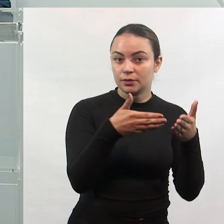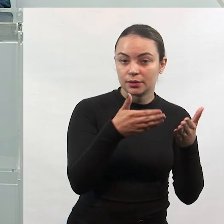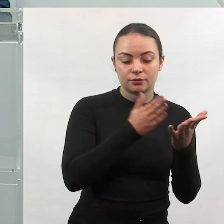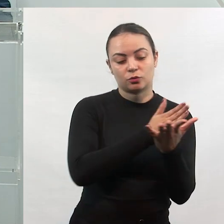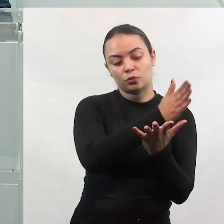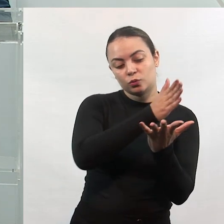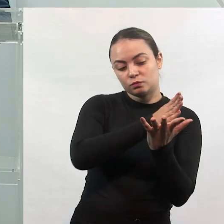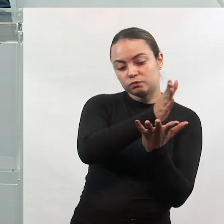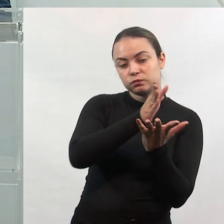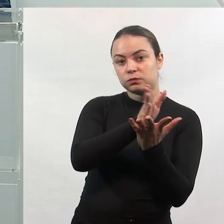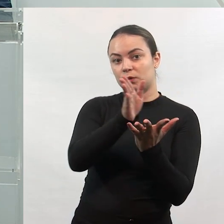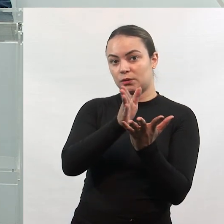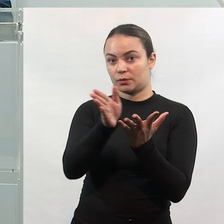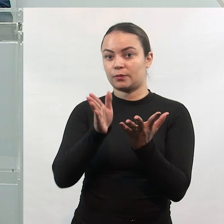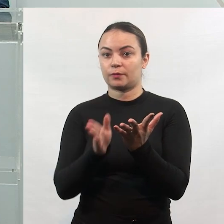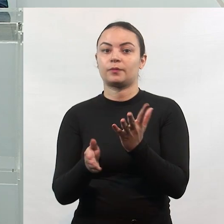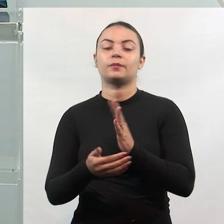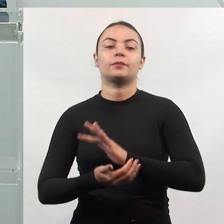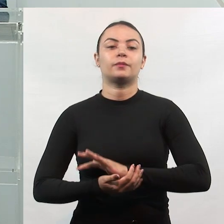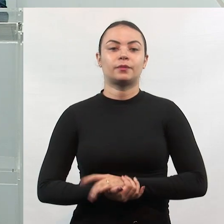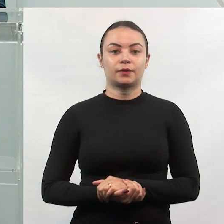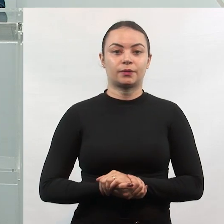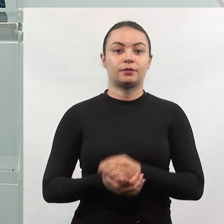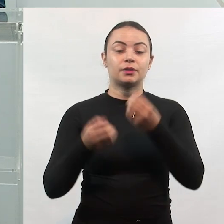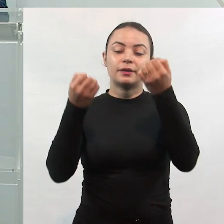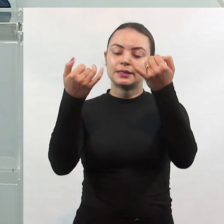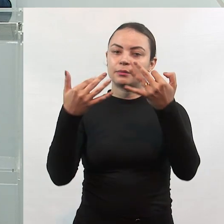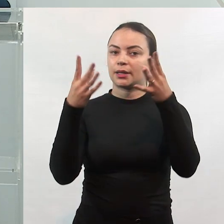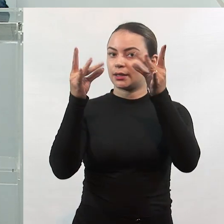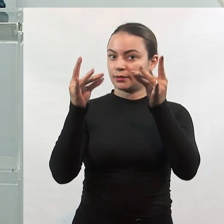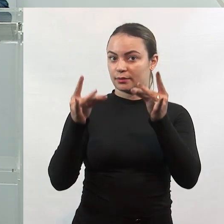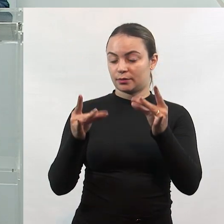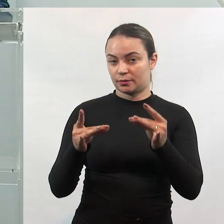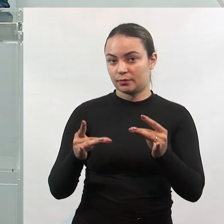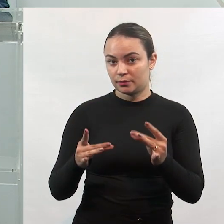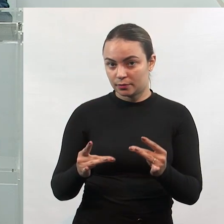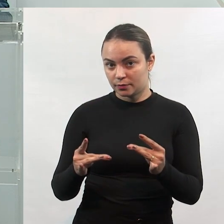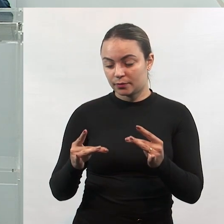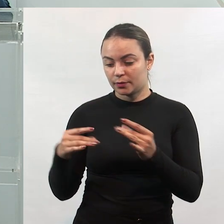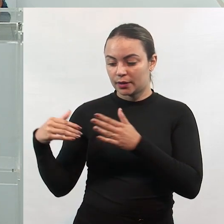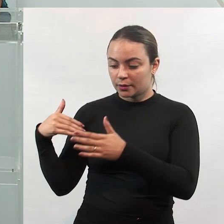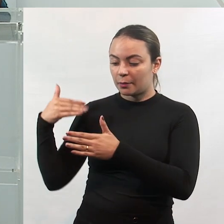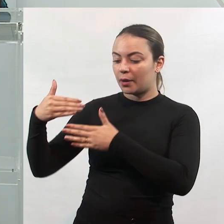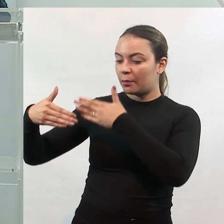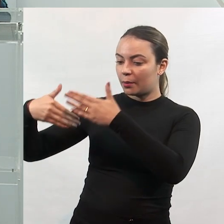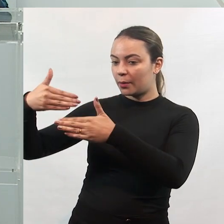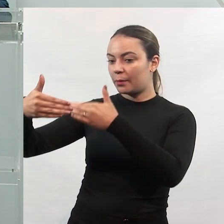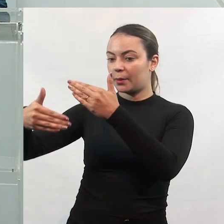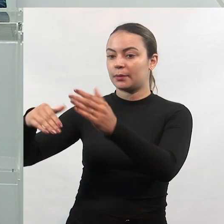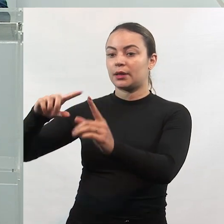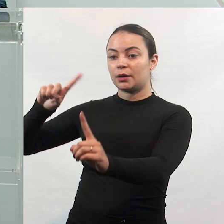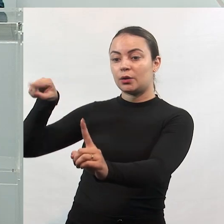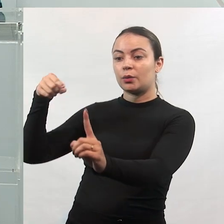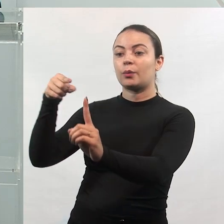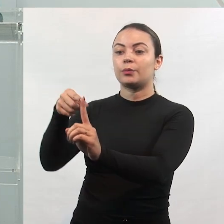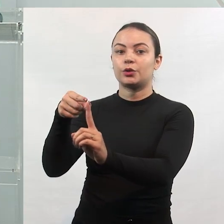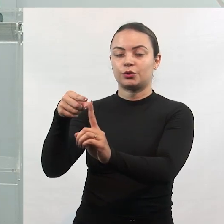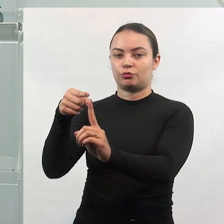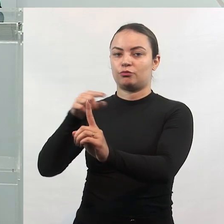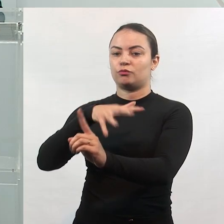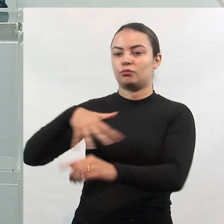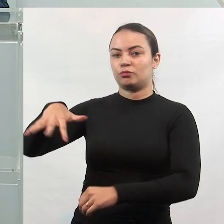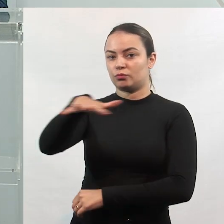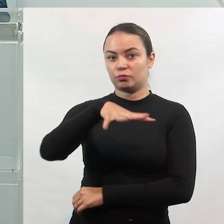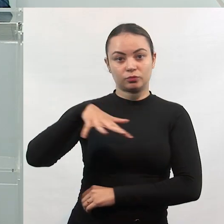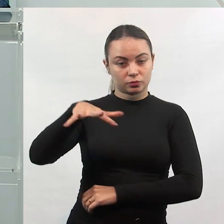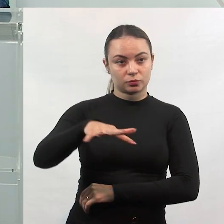certo? Então, se eu quero analisar a influência da formação de professores, né, a formação continuada de professores sobre o desempenho